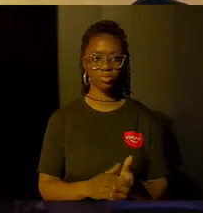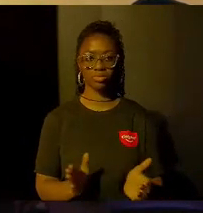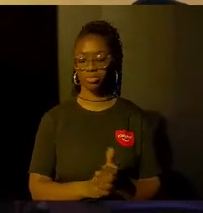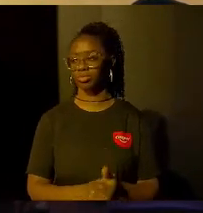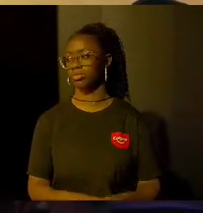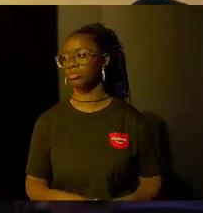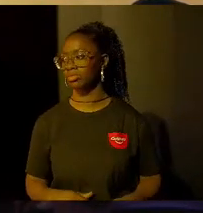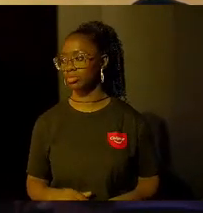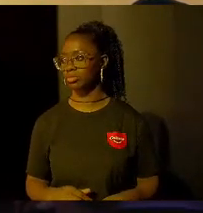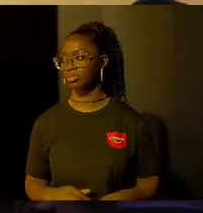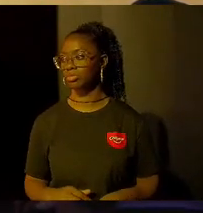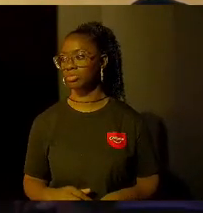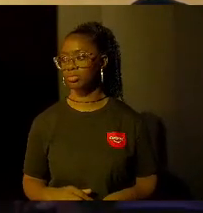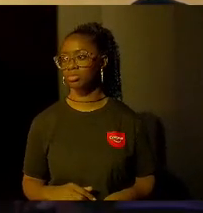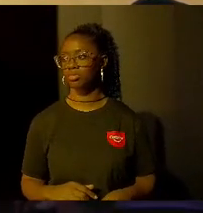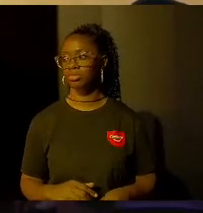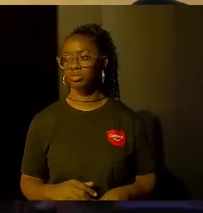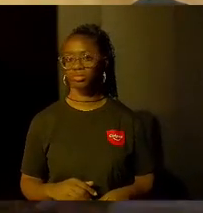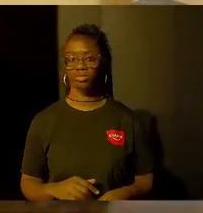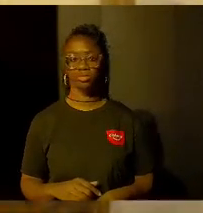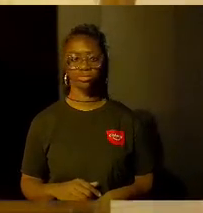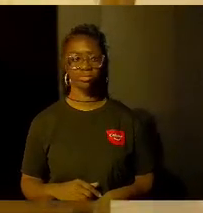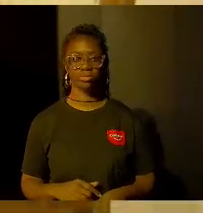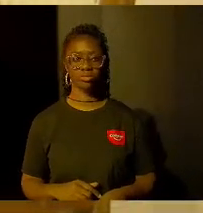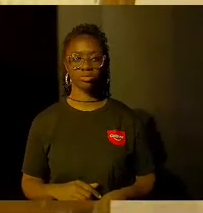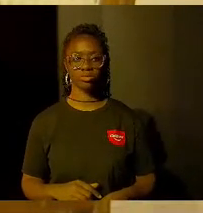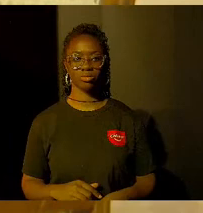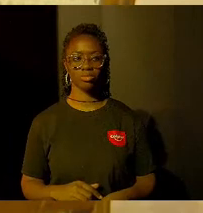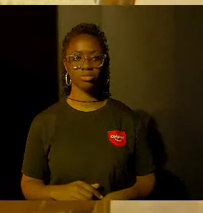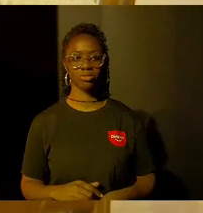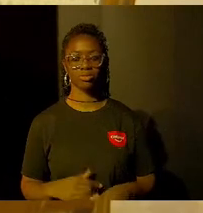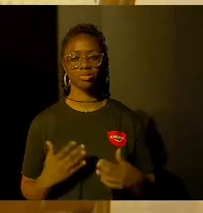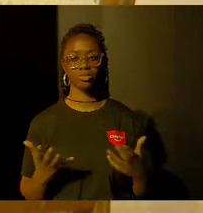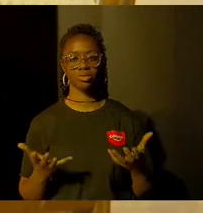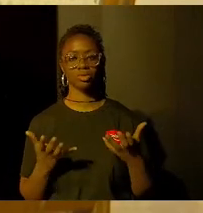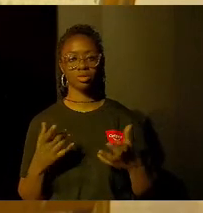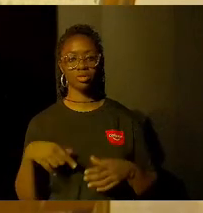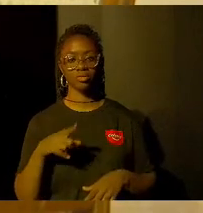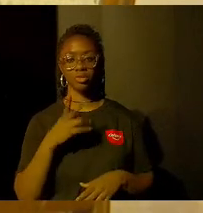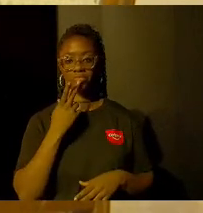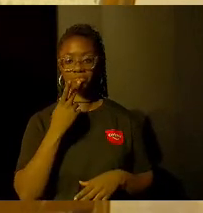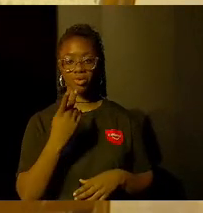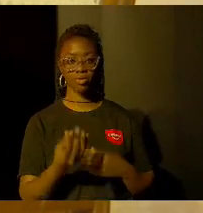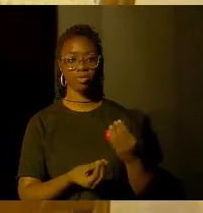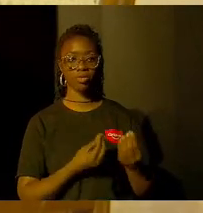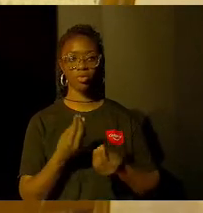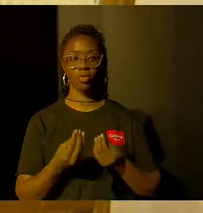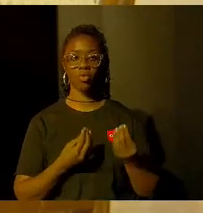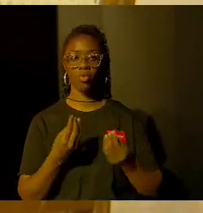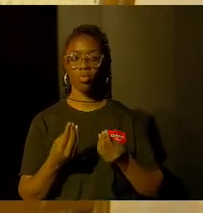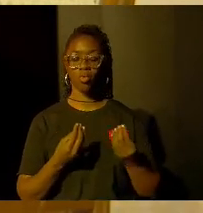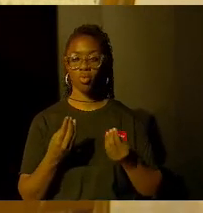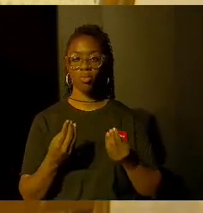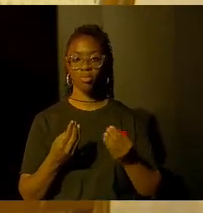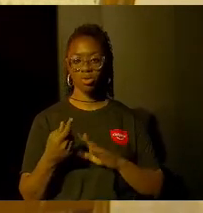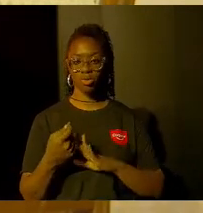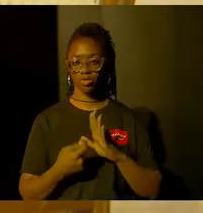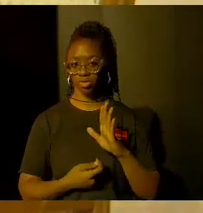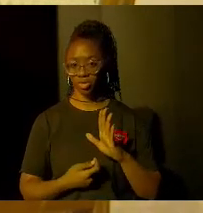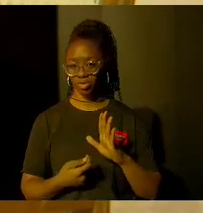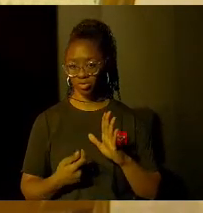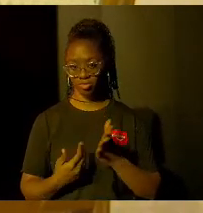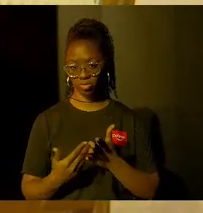eu queria que você me falasse um pouco como foi que as mães entraram no seu texto porque